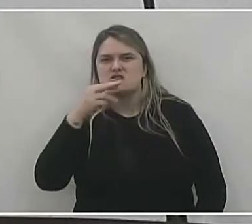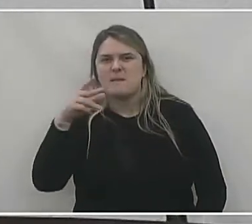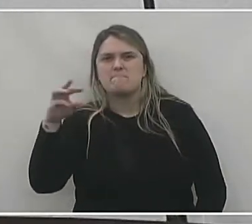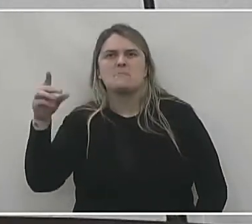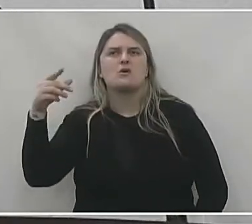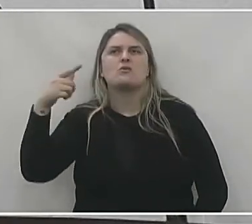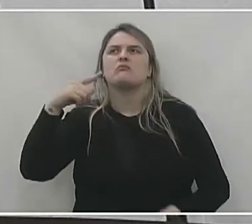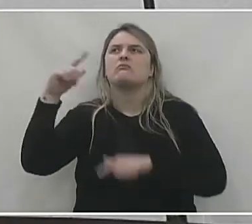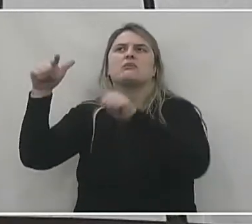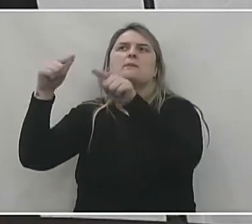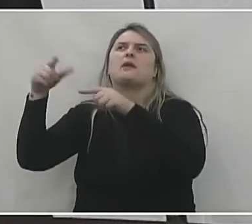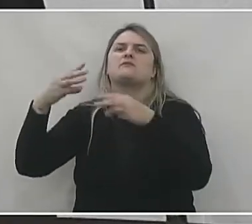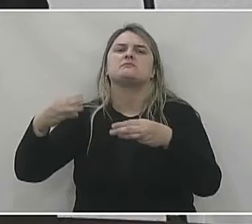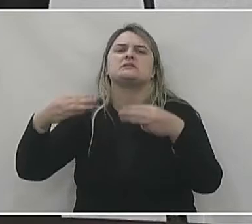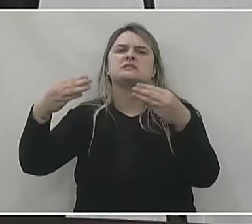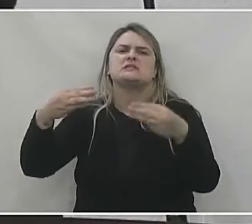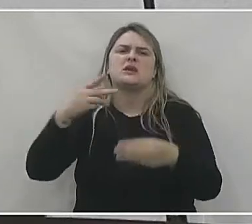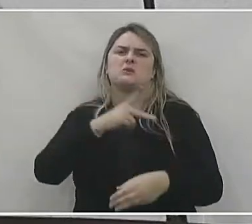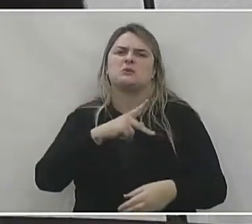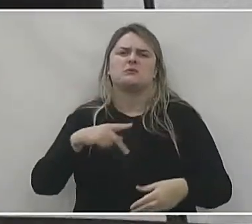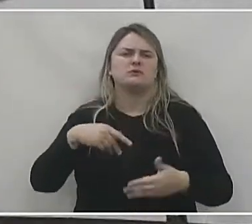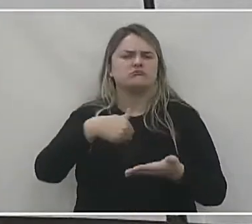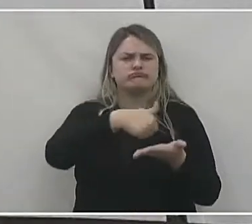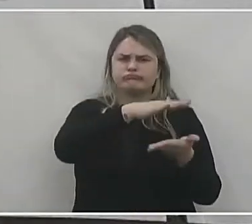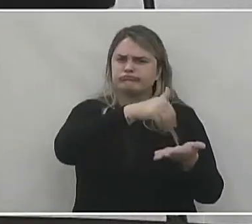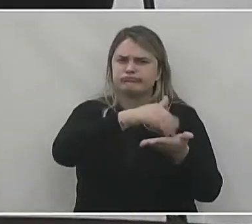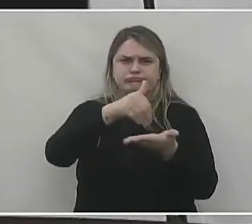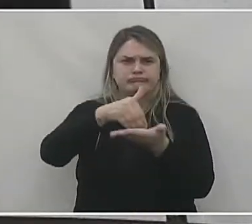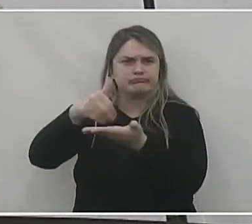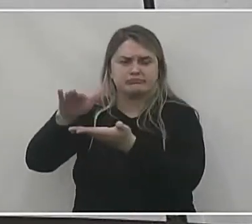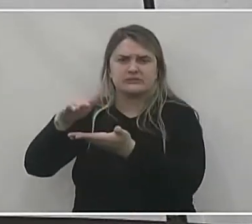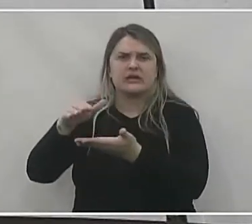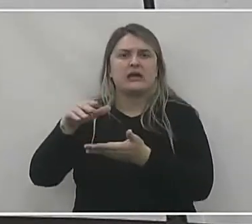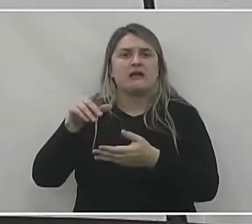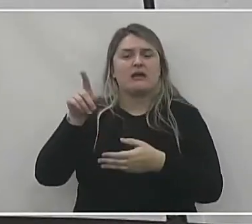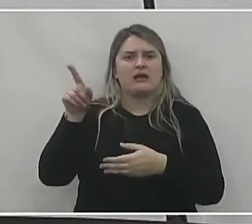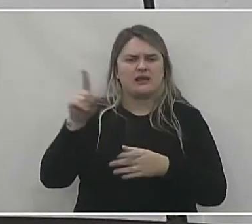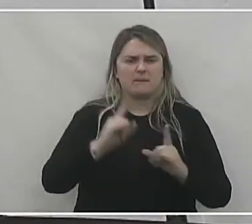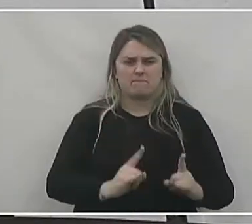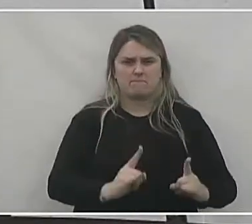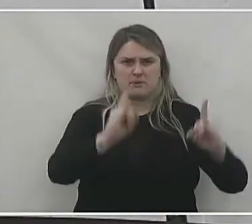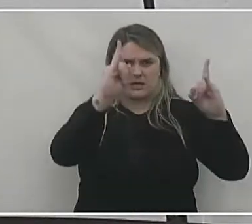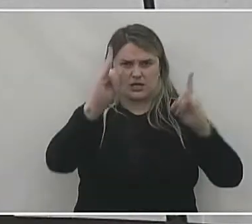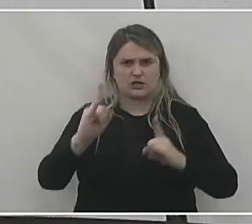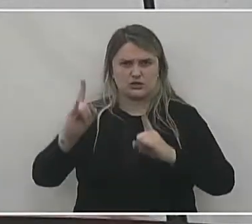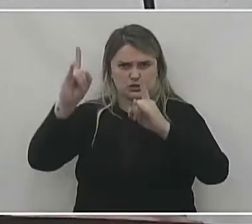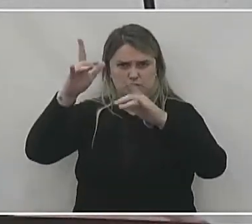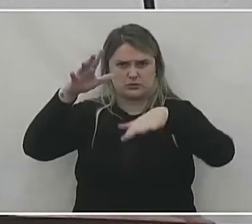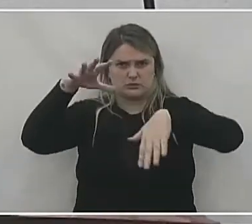Ministério Público, foi todo mundo. Porque ali ao redor do Palácio Iguaçu é o centro do